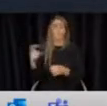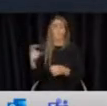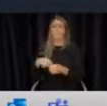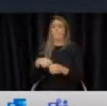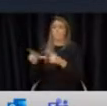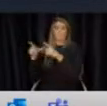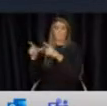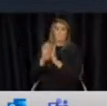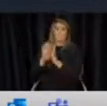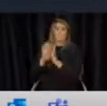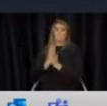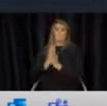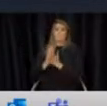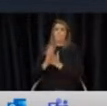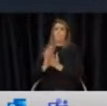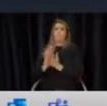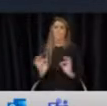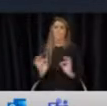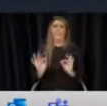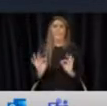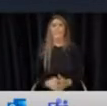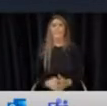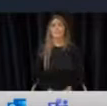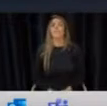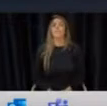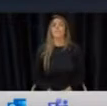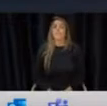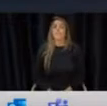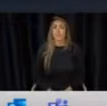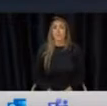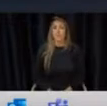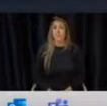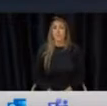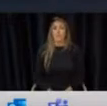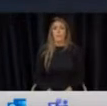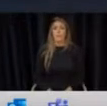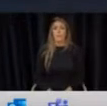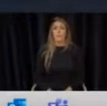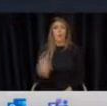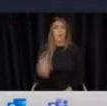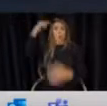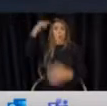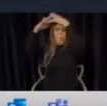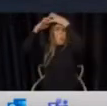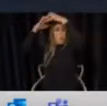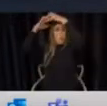quem comanda todo o nosso organismo. Próximo, por favor.